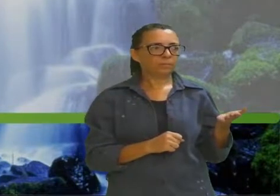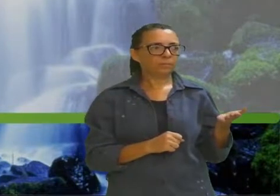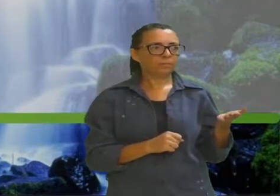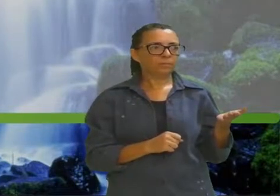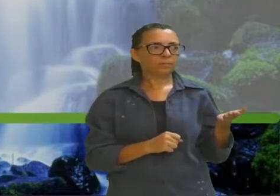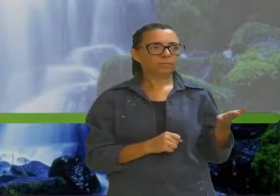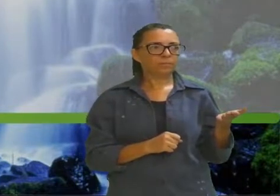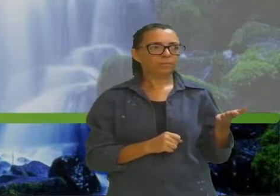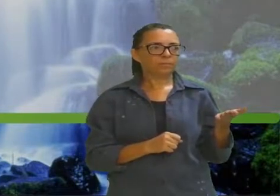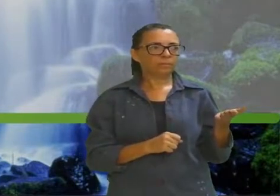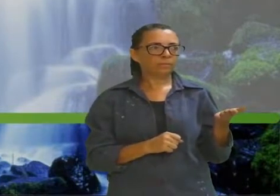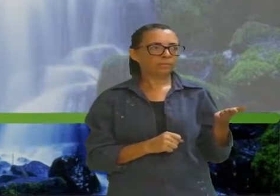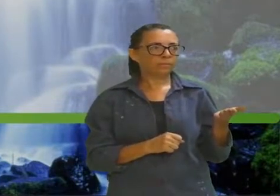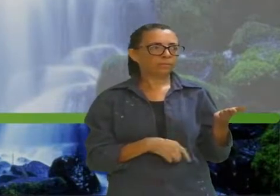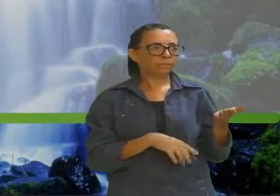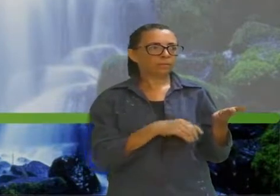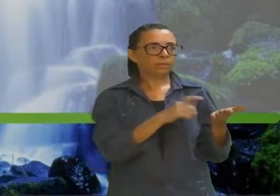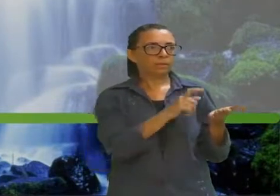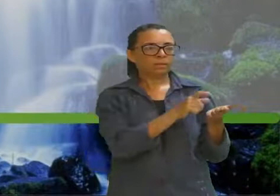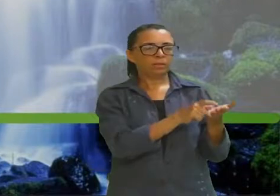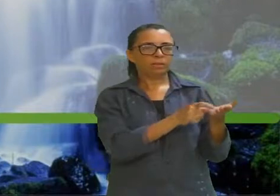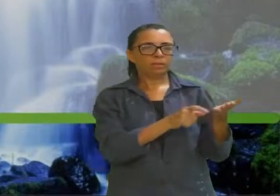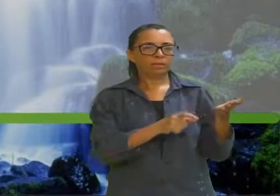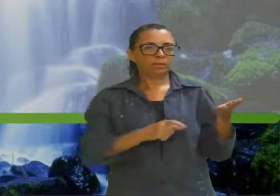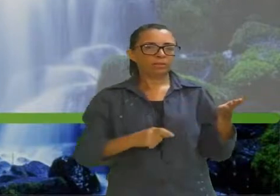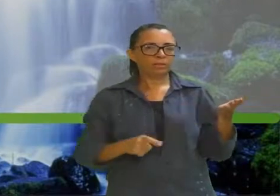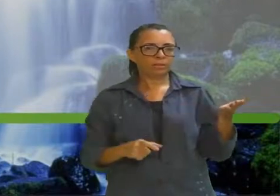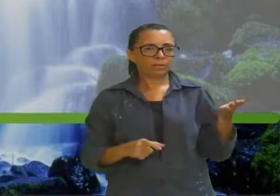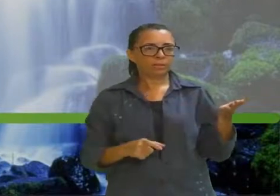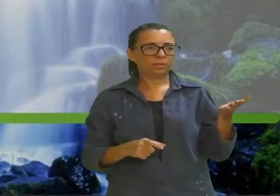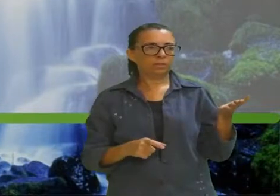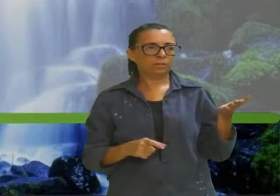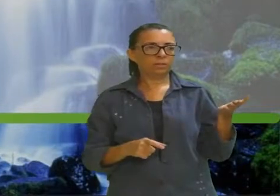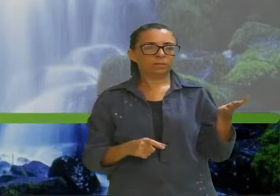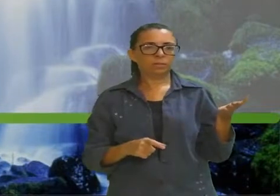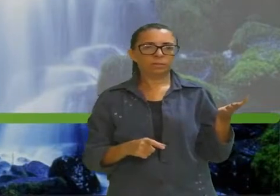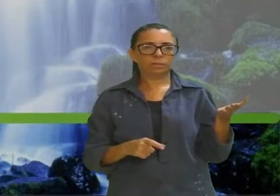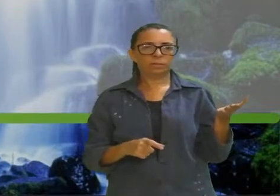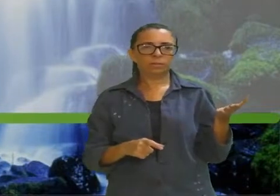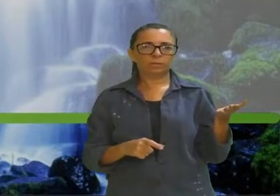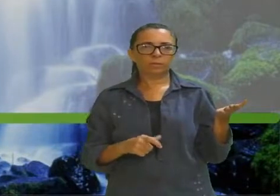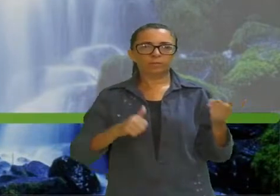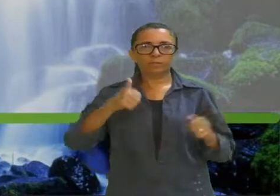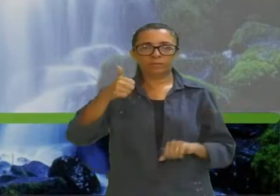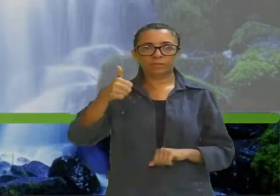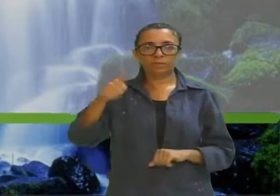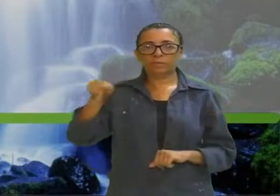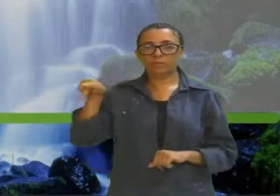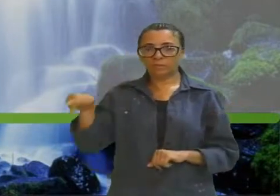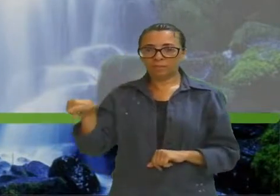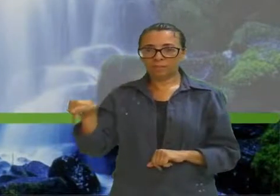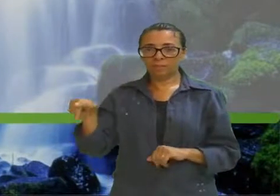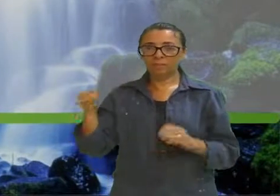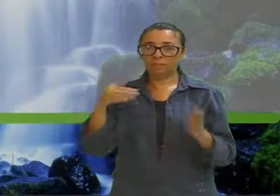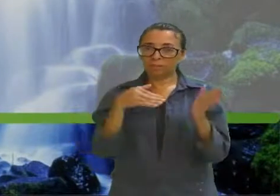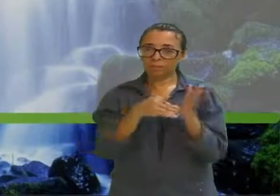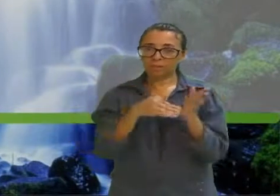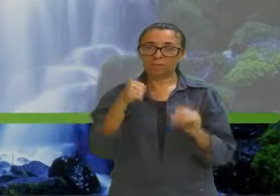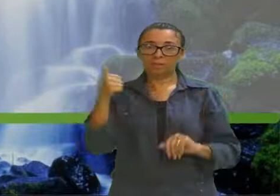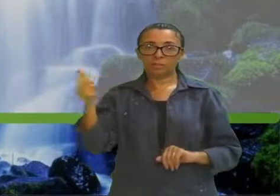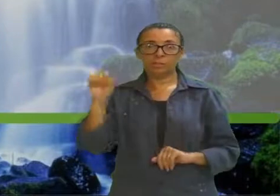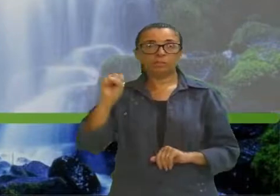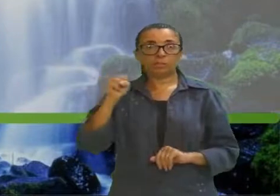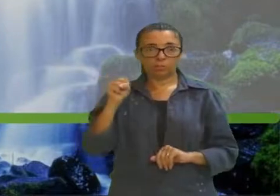capítulo 2, Tiago 2, o verso de número 17 e 18. Diz assim,